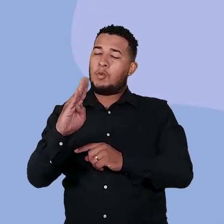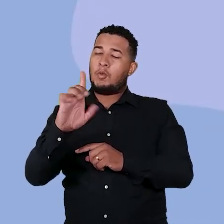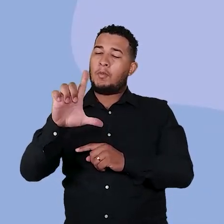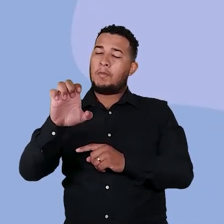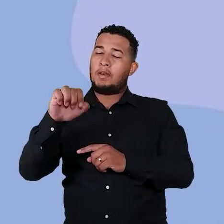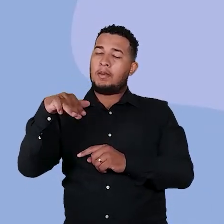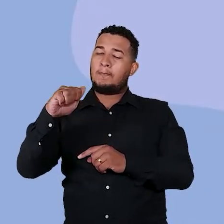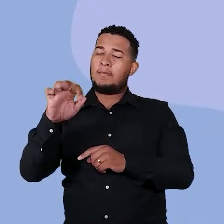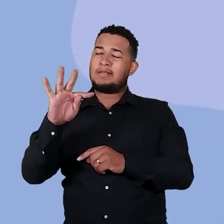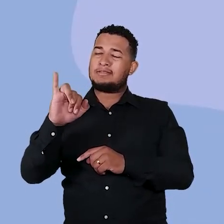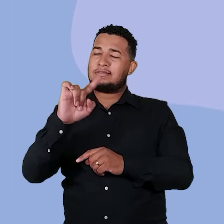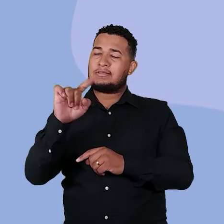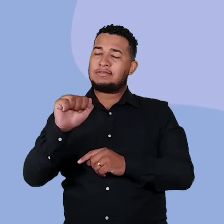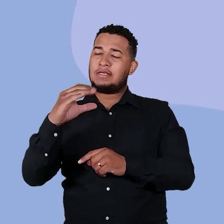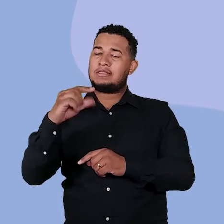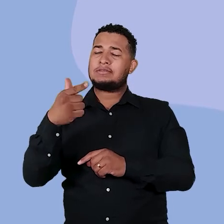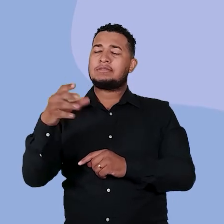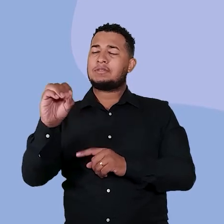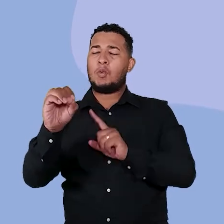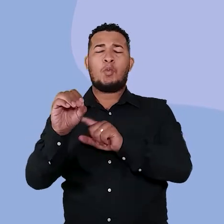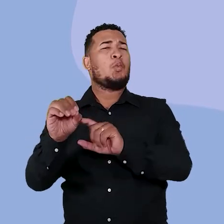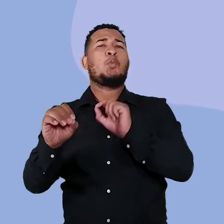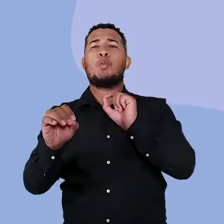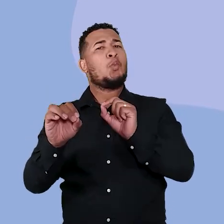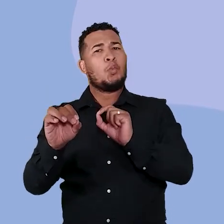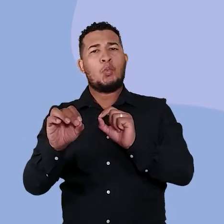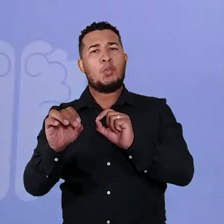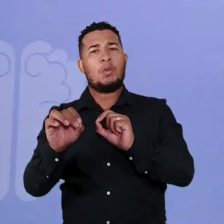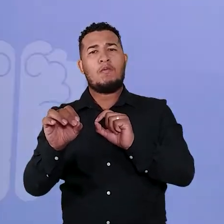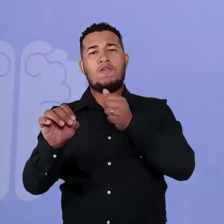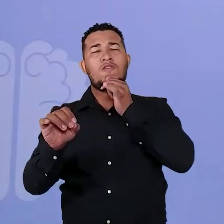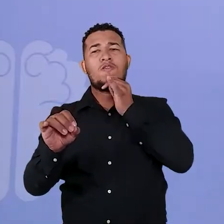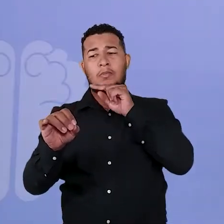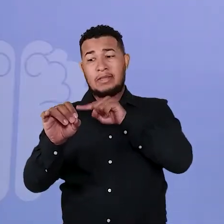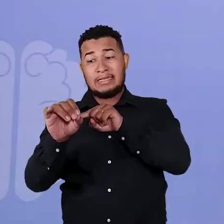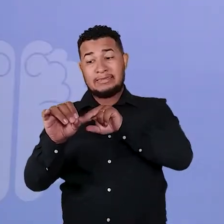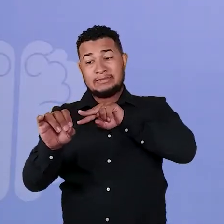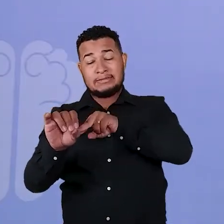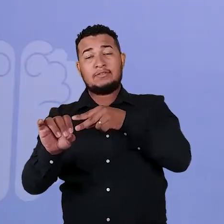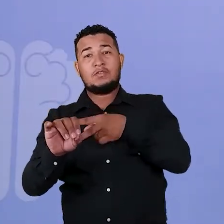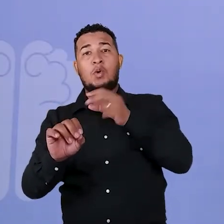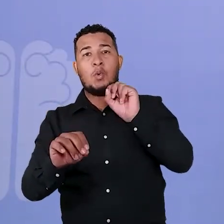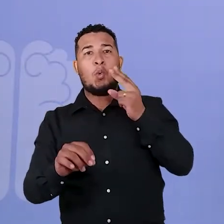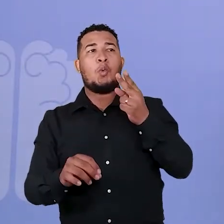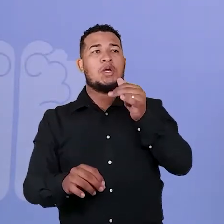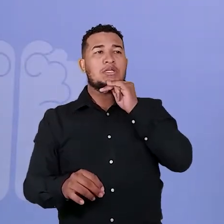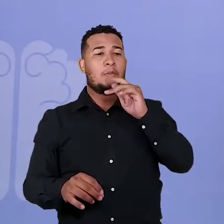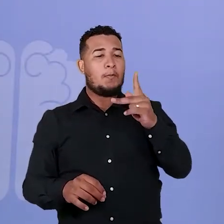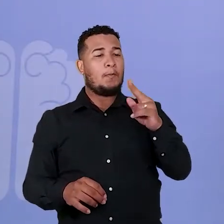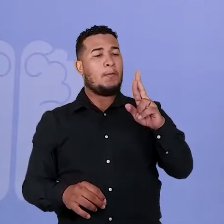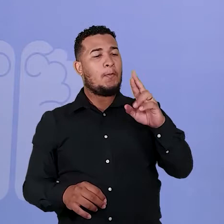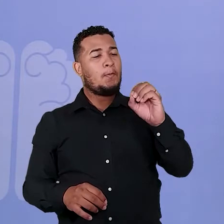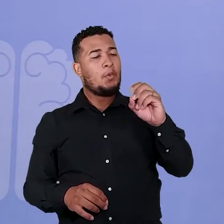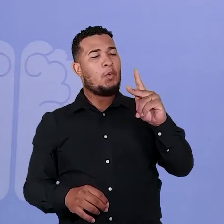problematização. O que é problematizar uma coisa? Ou, melhor, o que é um